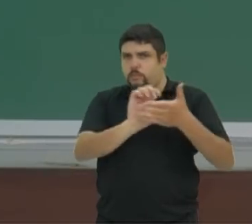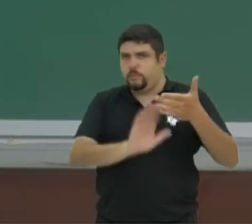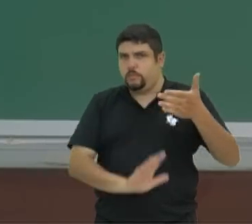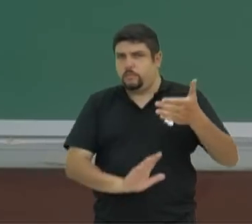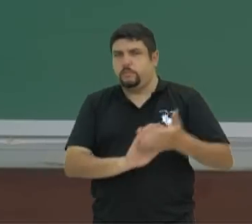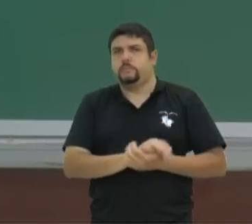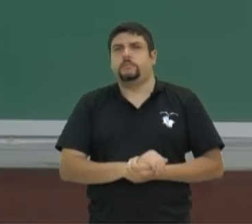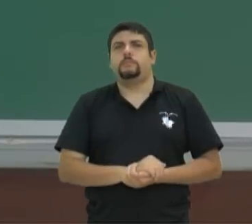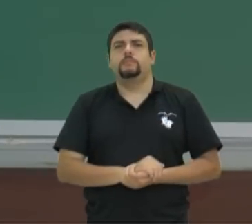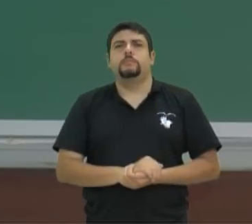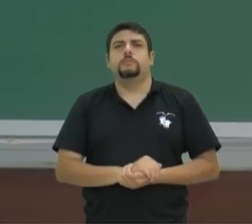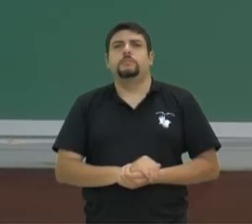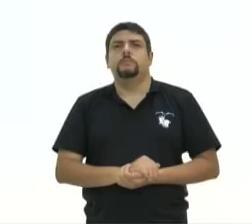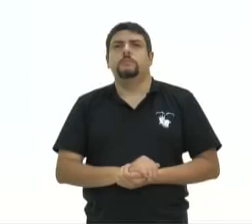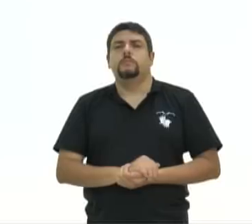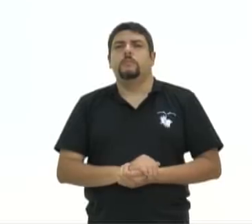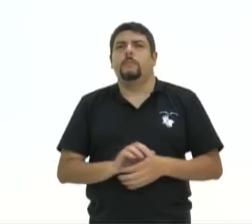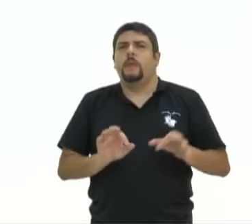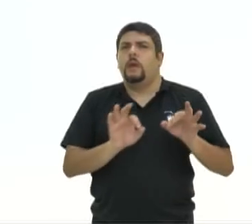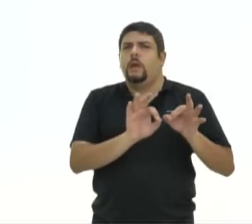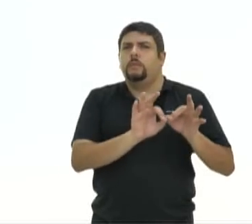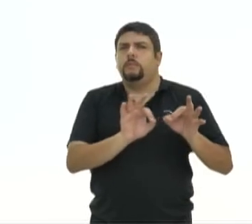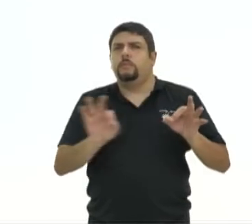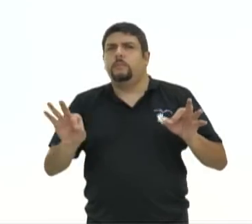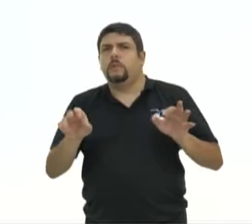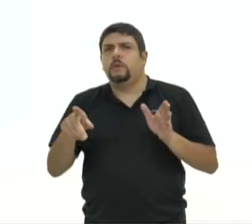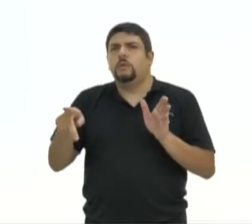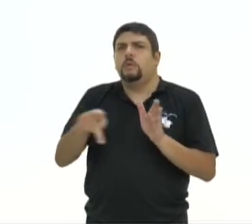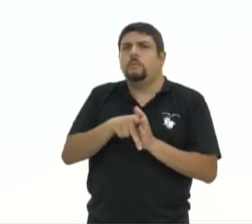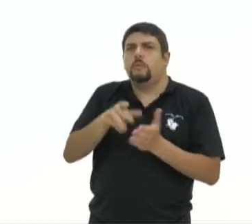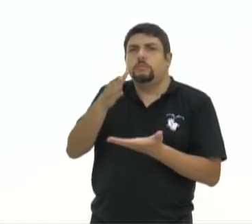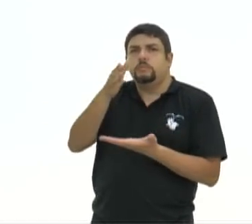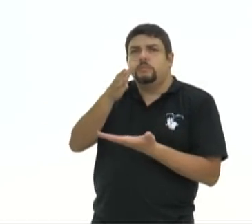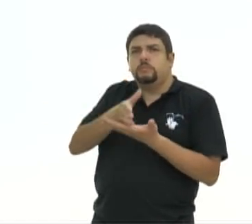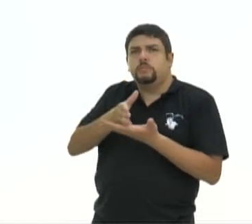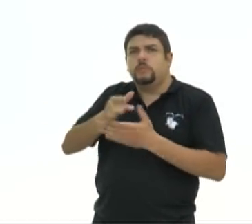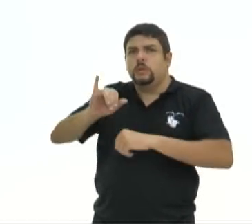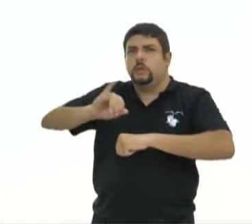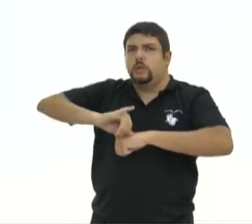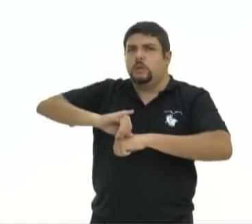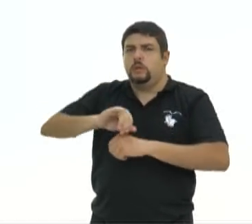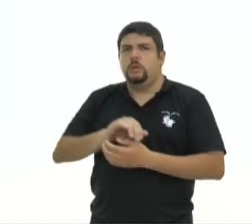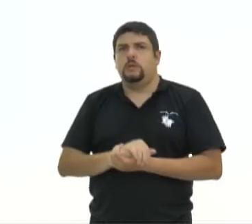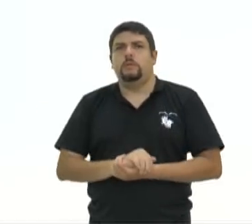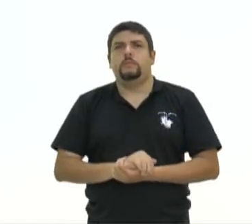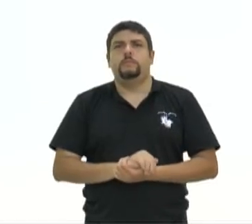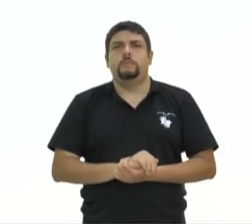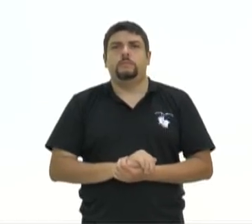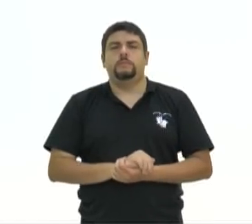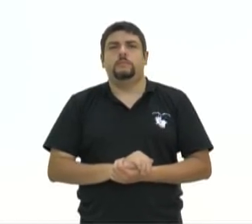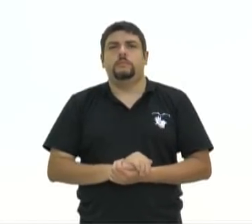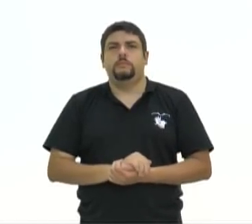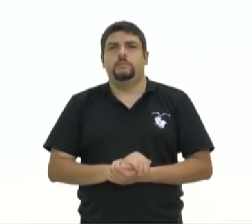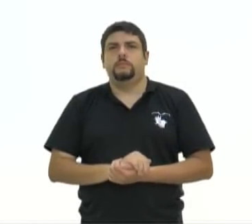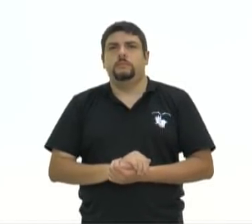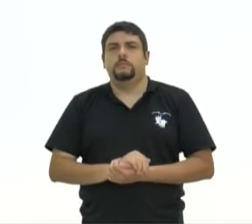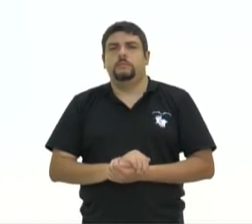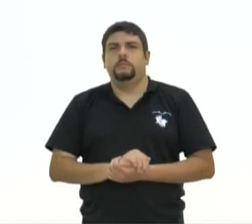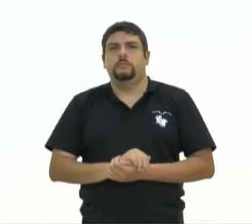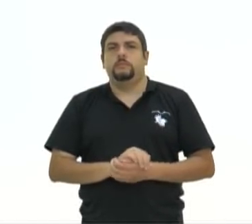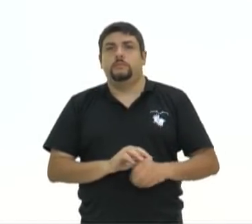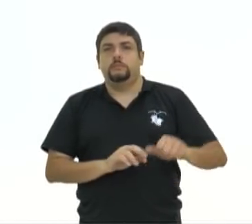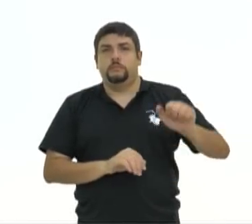Ó, são medidas de tendência central. Letra A, média, moda e amplitude. Letra